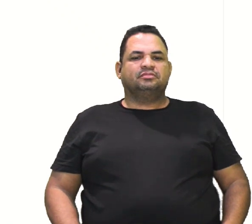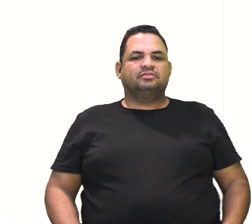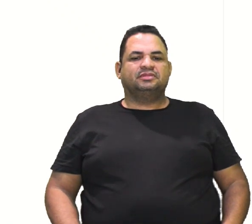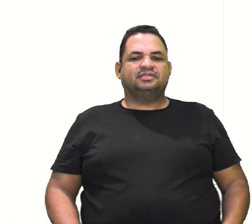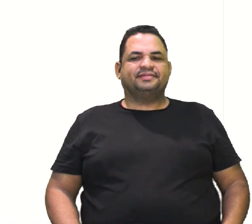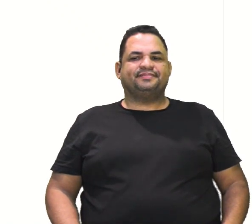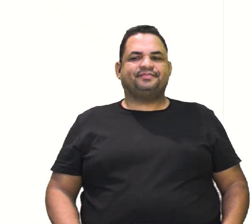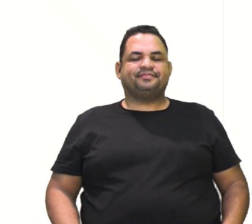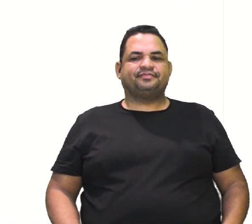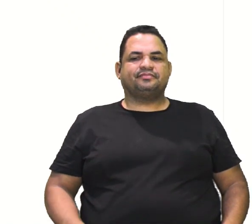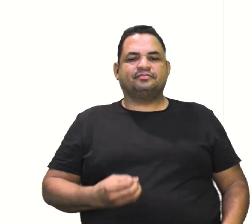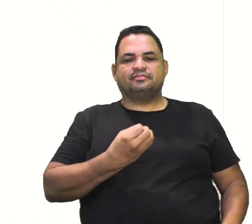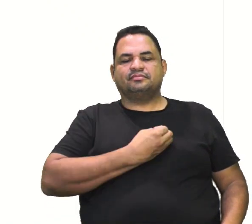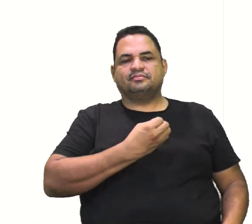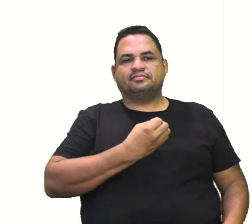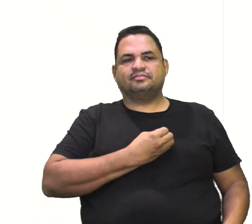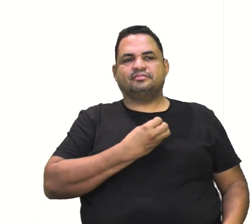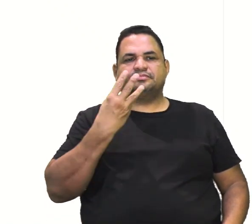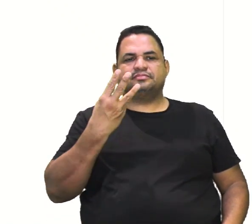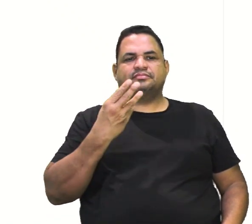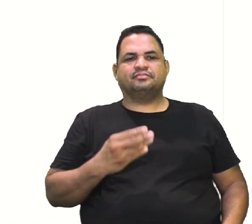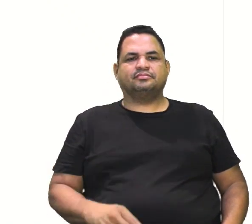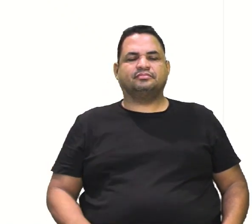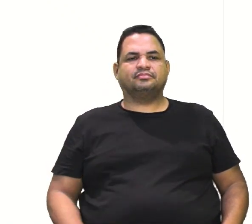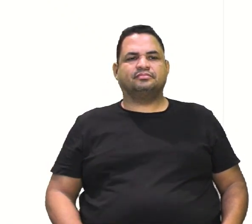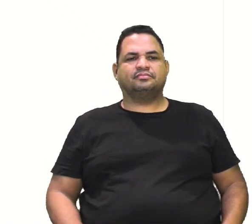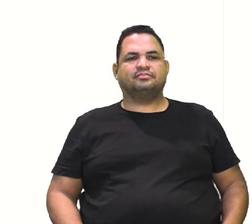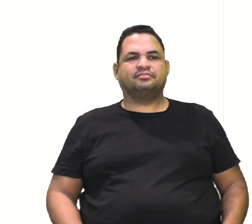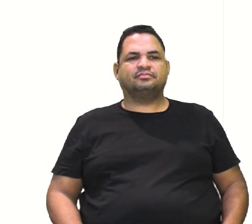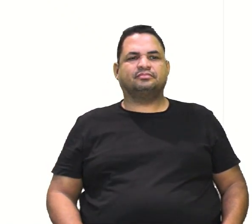Bora para a questão de número 3? E vamos.